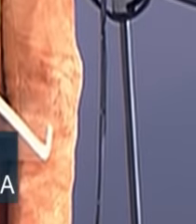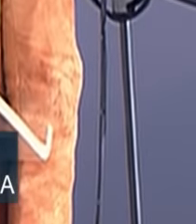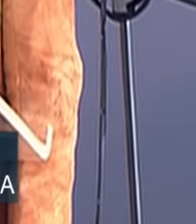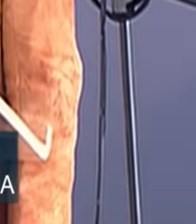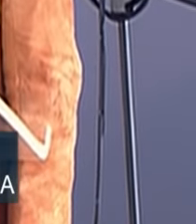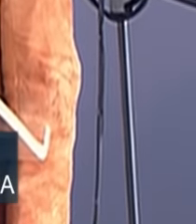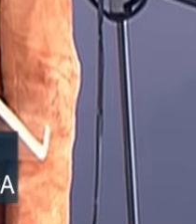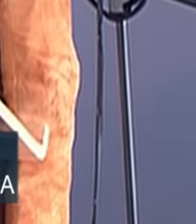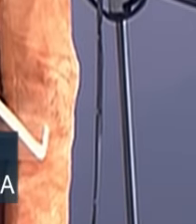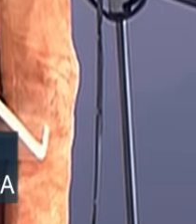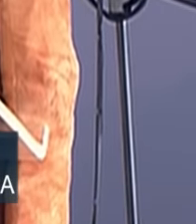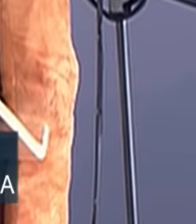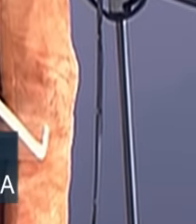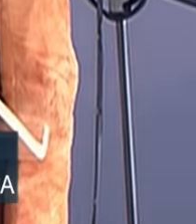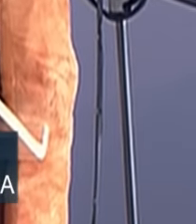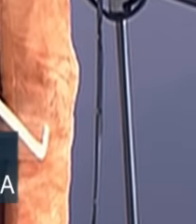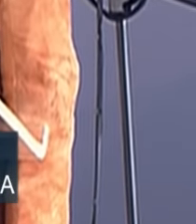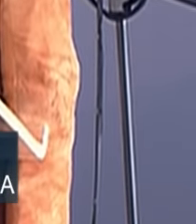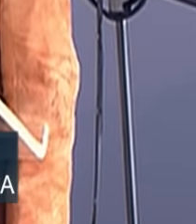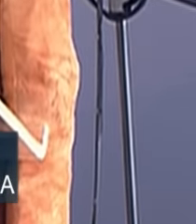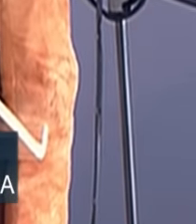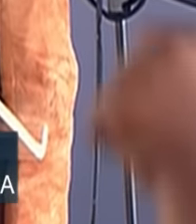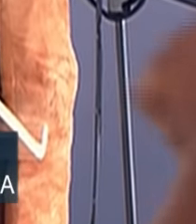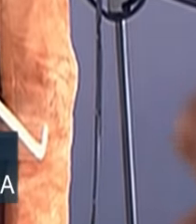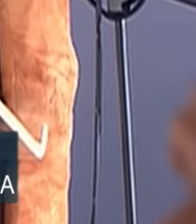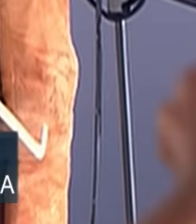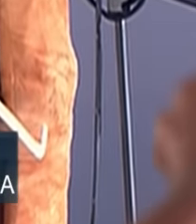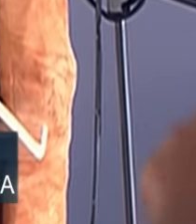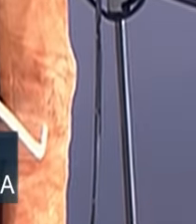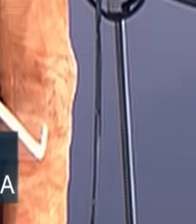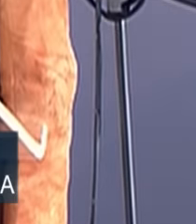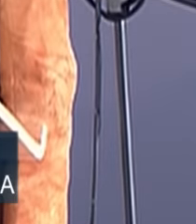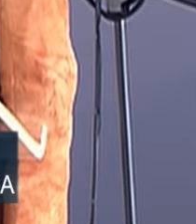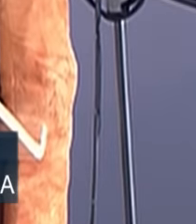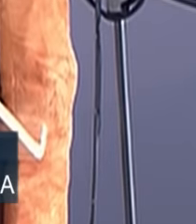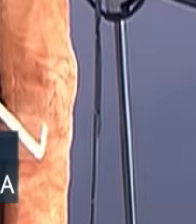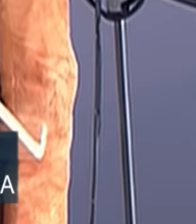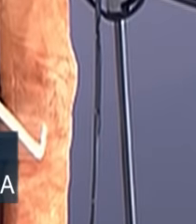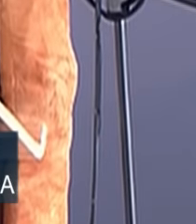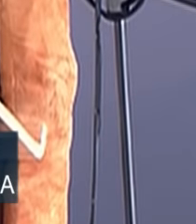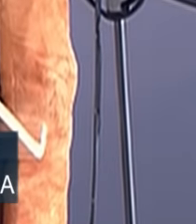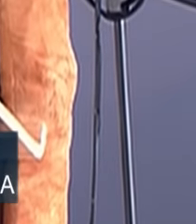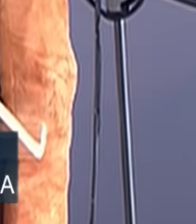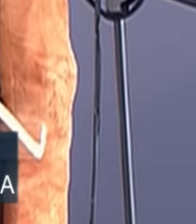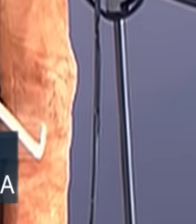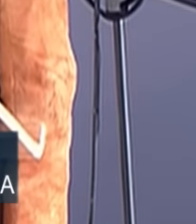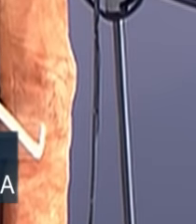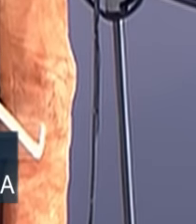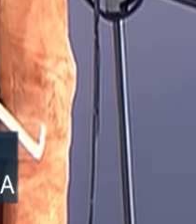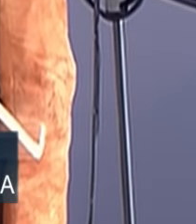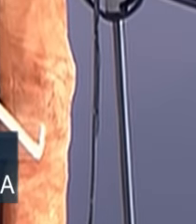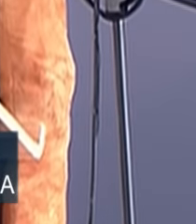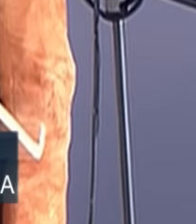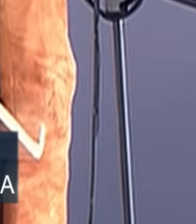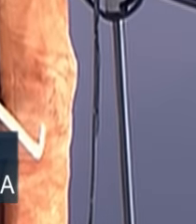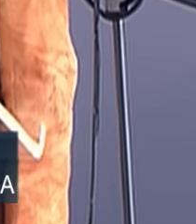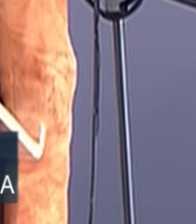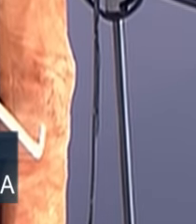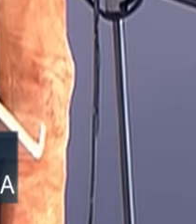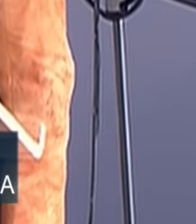Nossa Senhora das Grotas, padroeira de